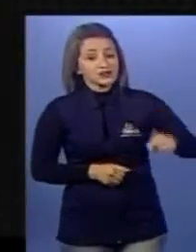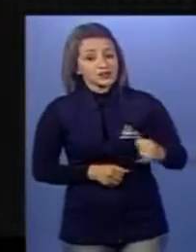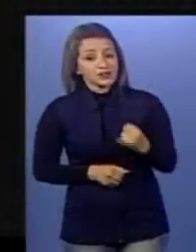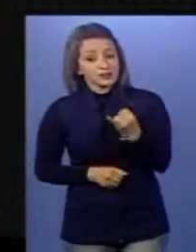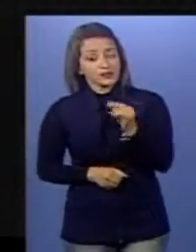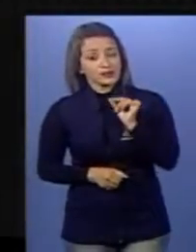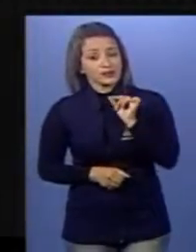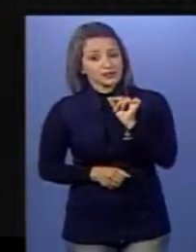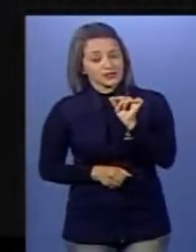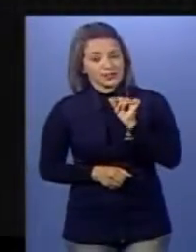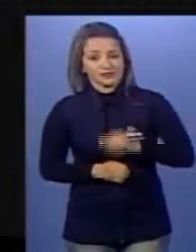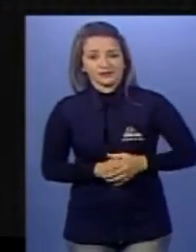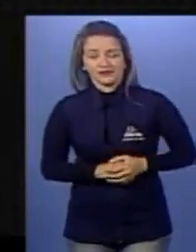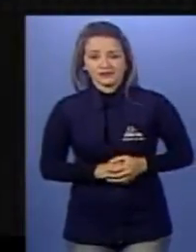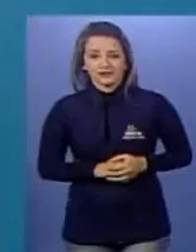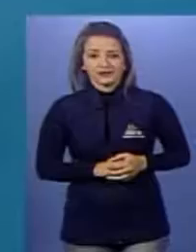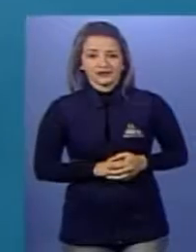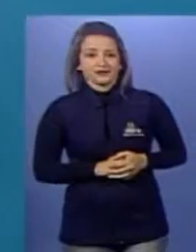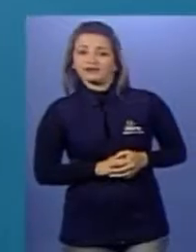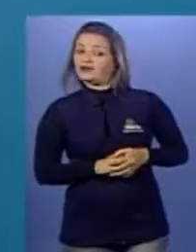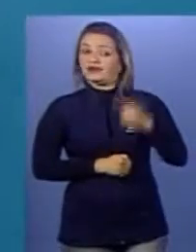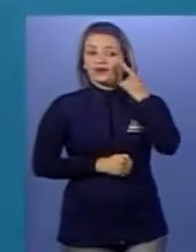negócio chamado